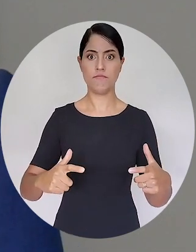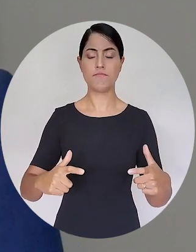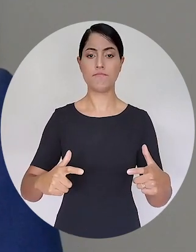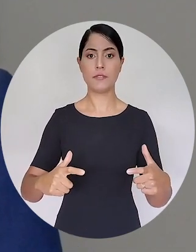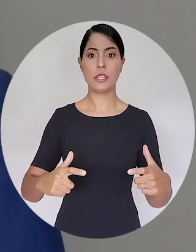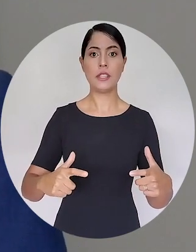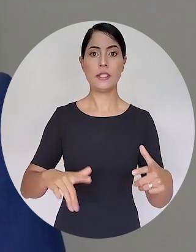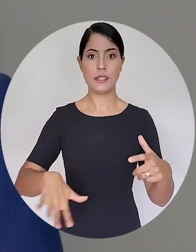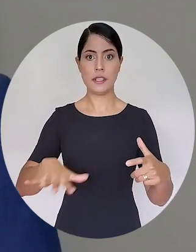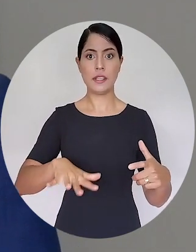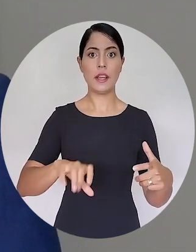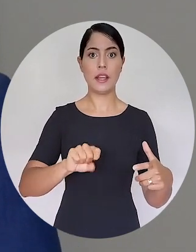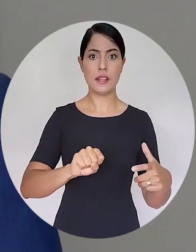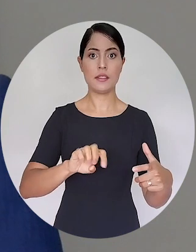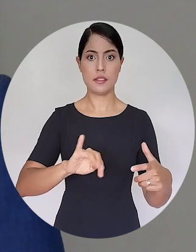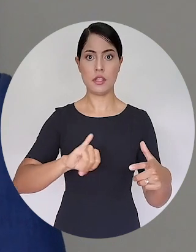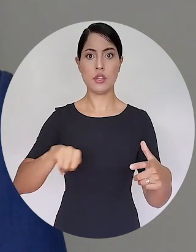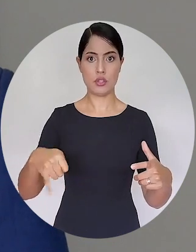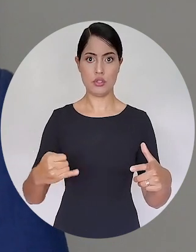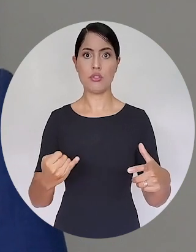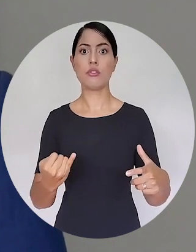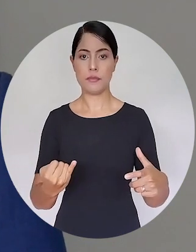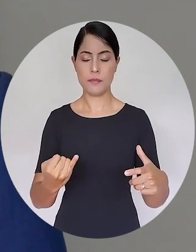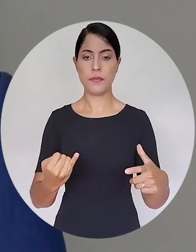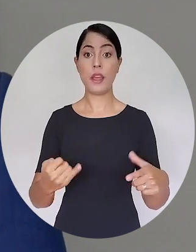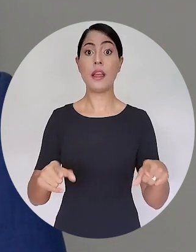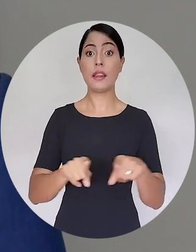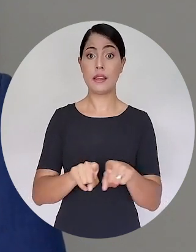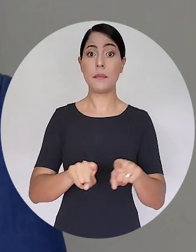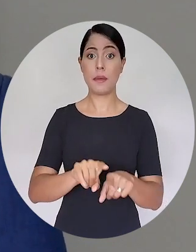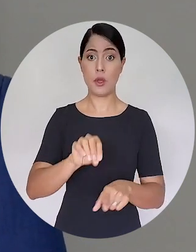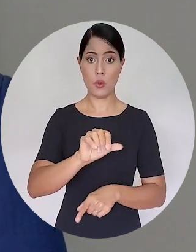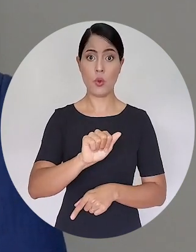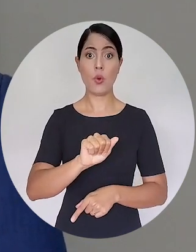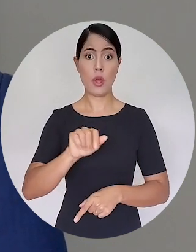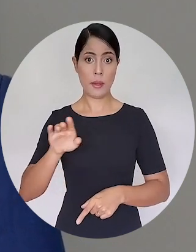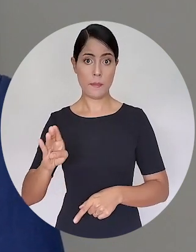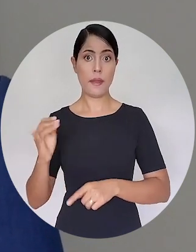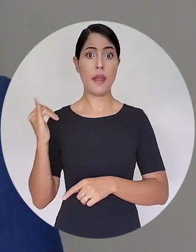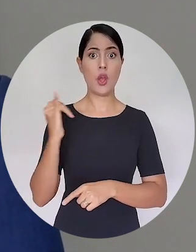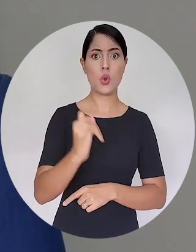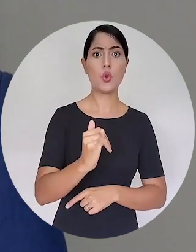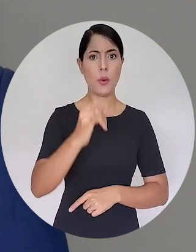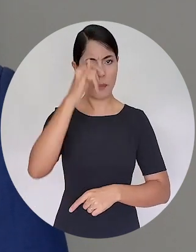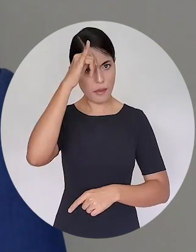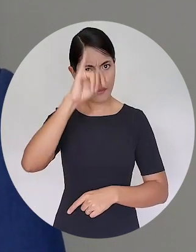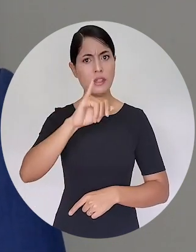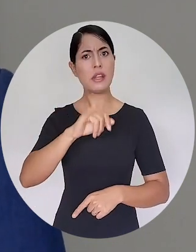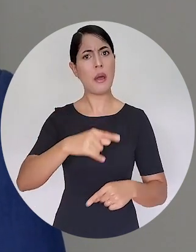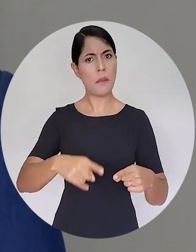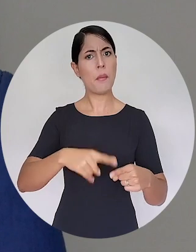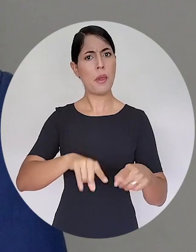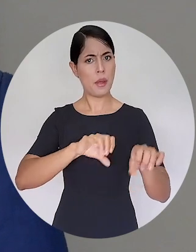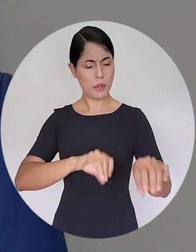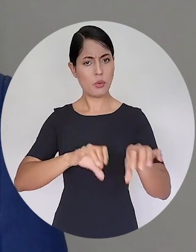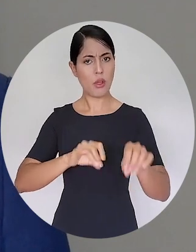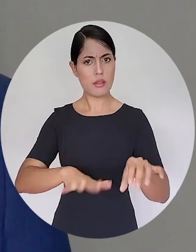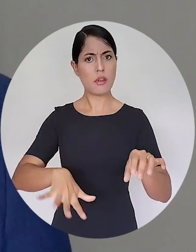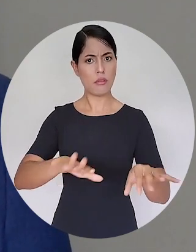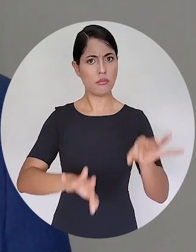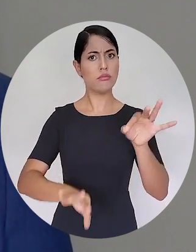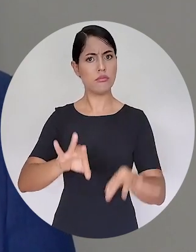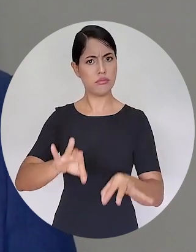defesa da qualidade do ensino jurídico no Brasil e contra a precarização da educação. A OAB entende que a